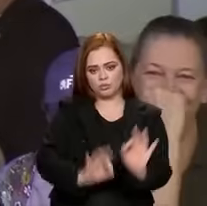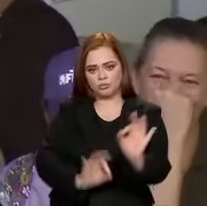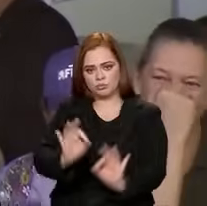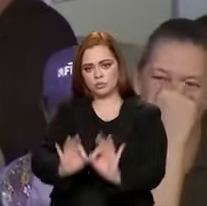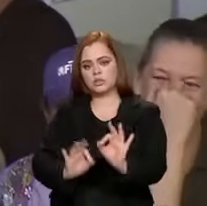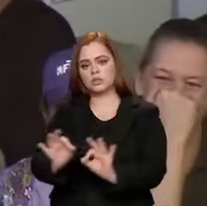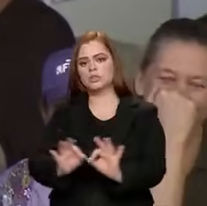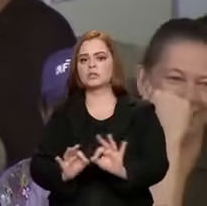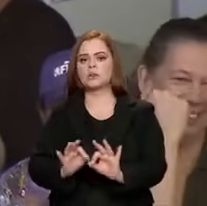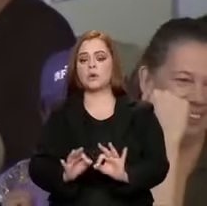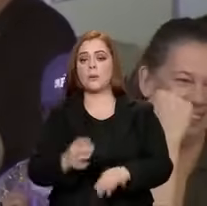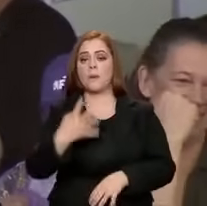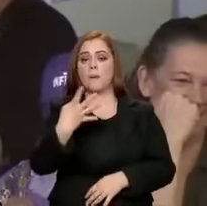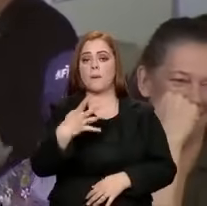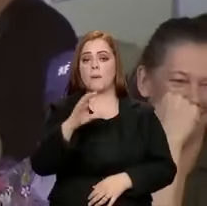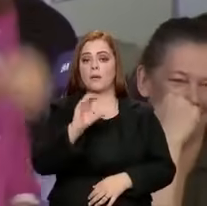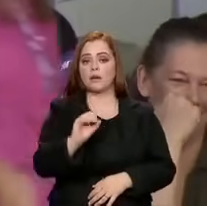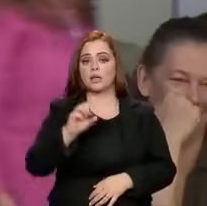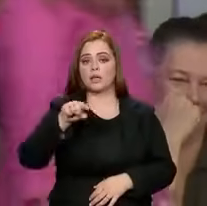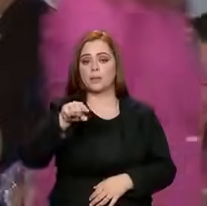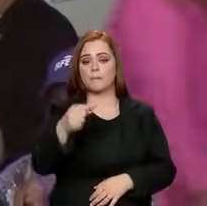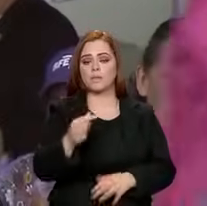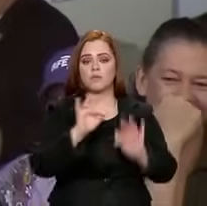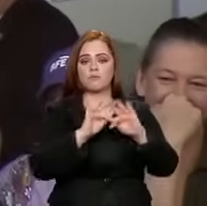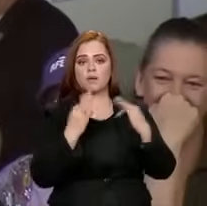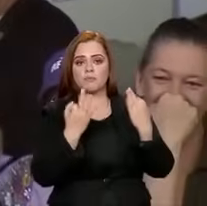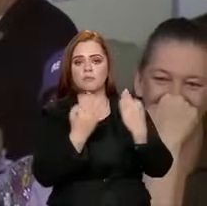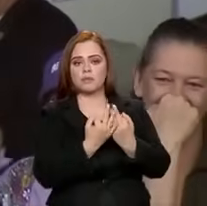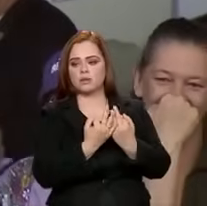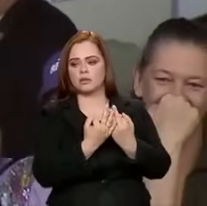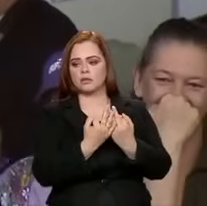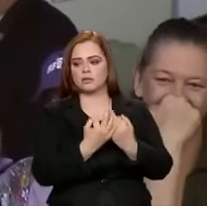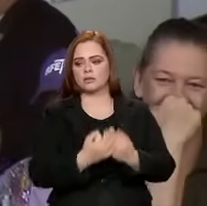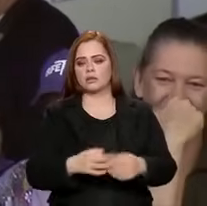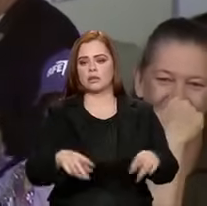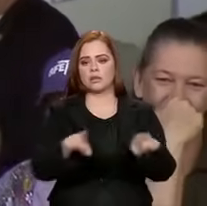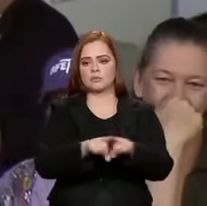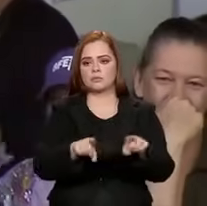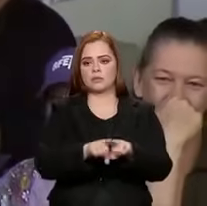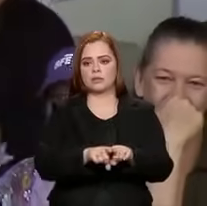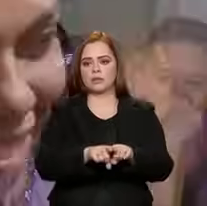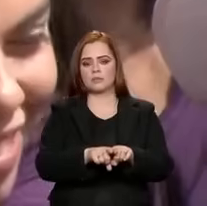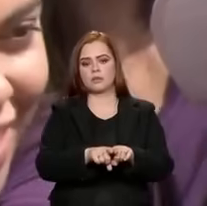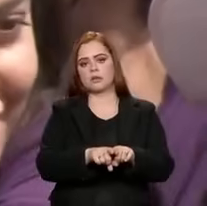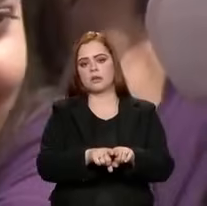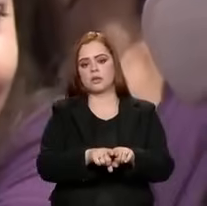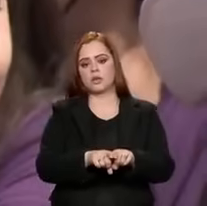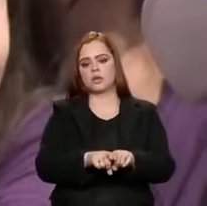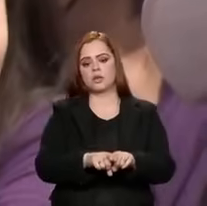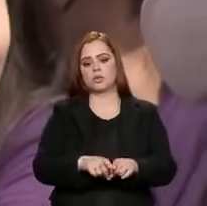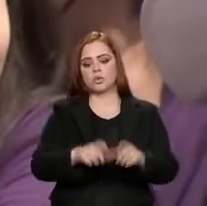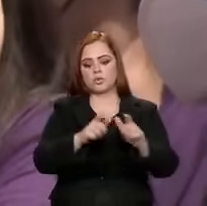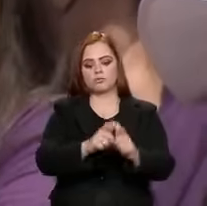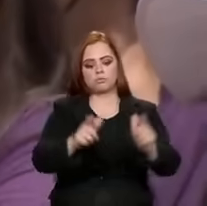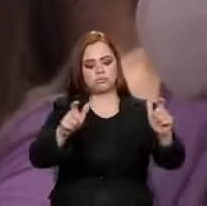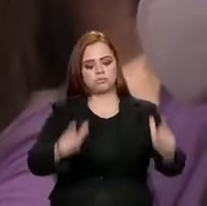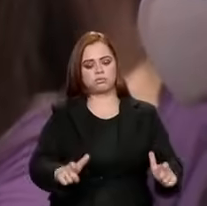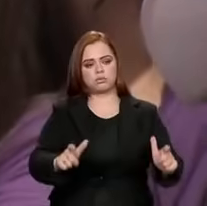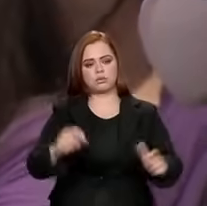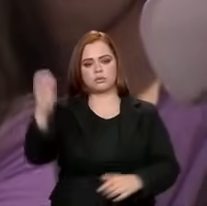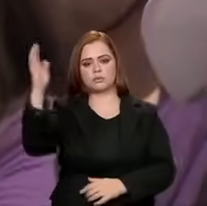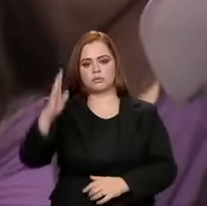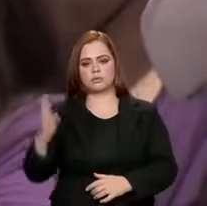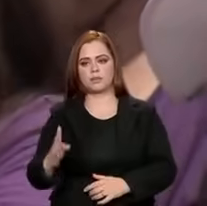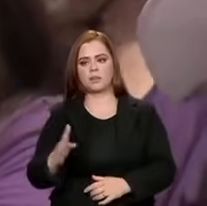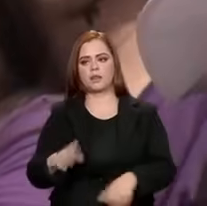de 40 mil famílias em assentamentos no Brasil 40